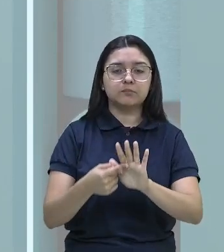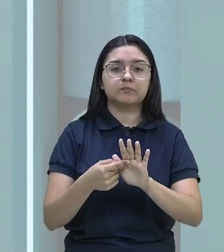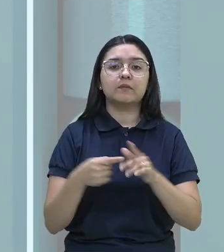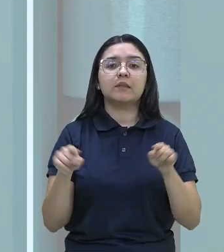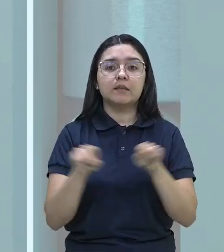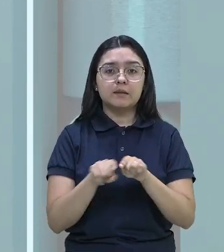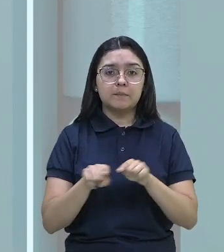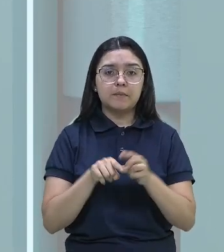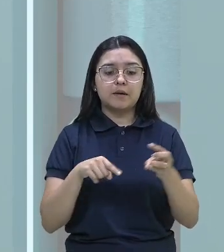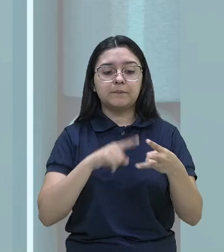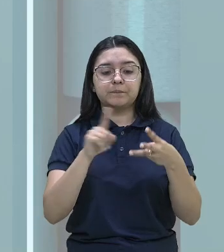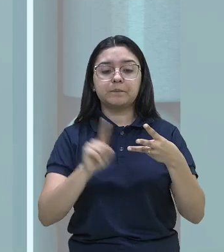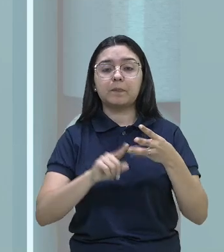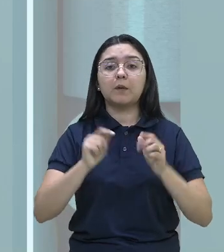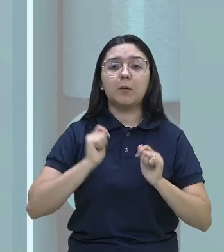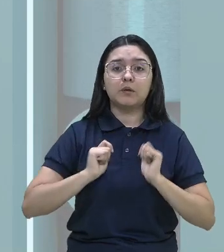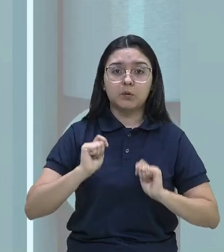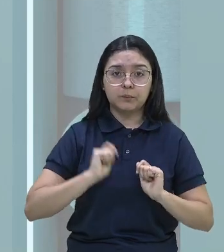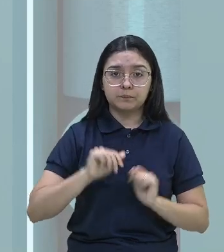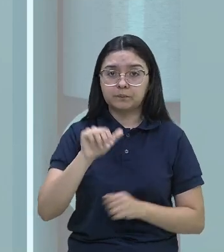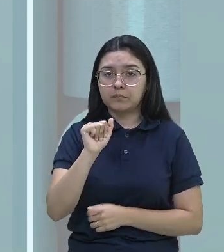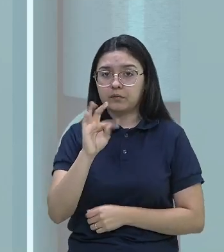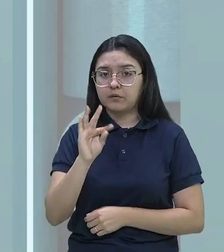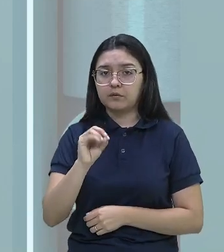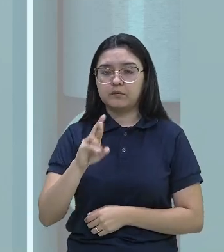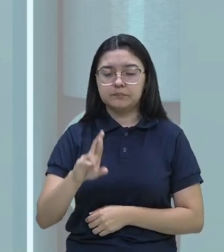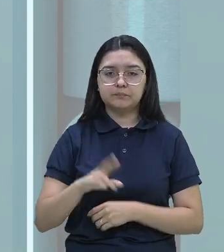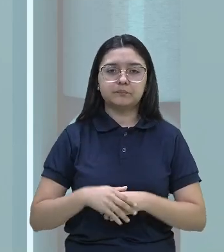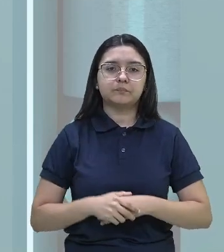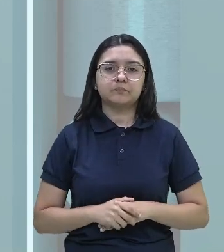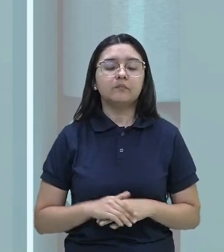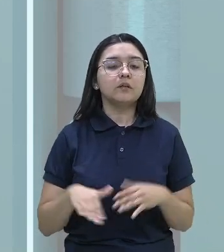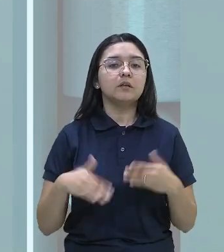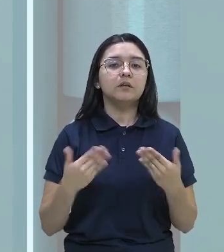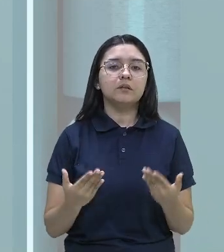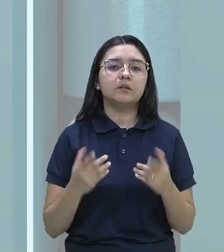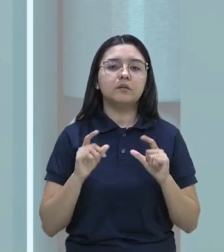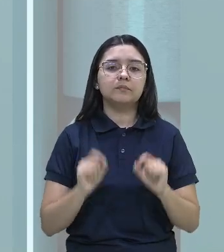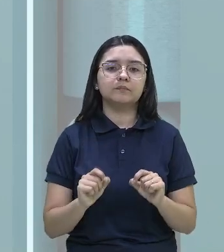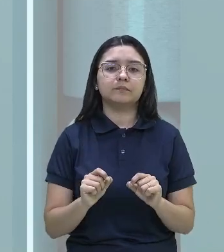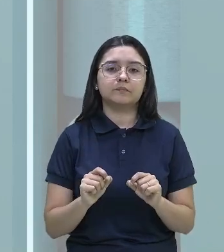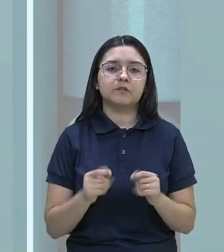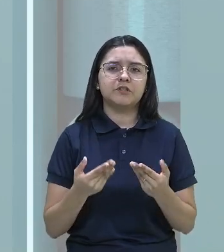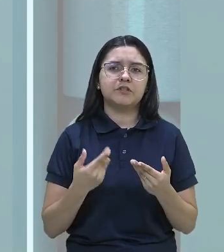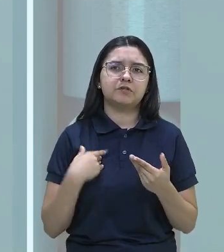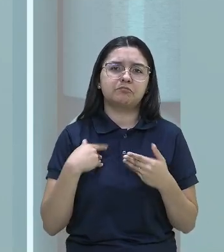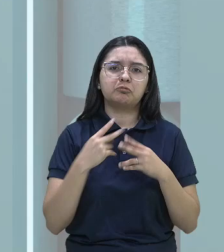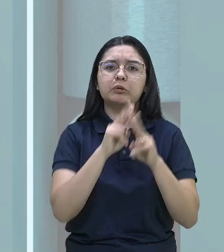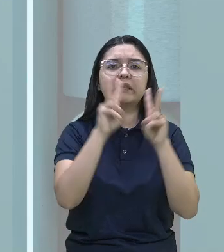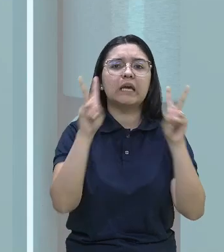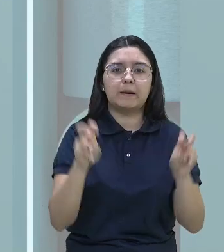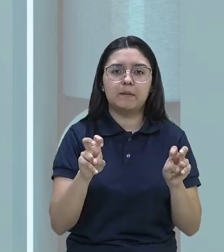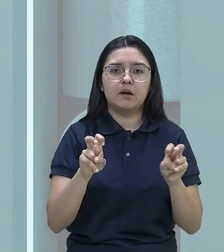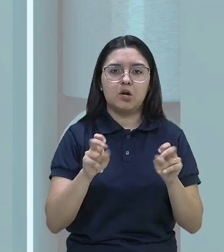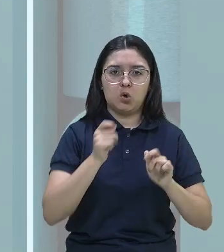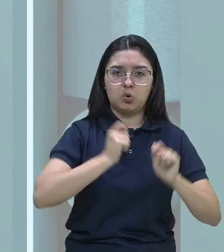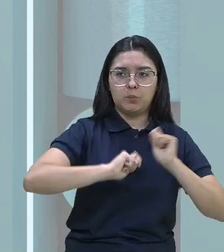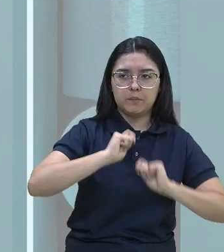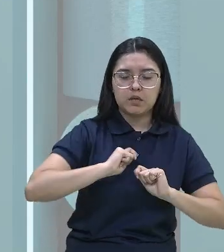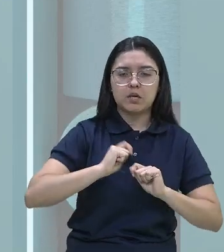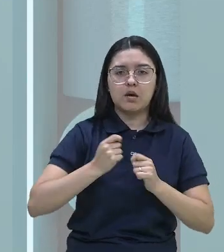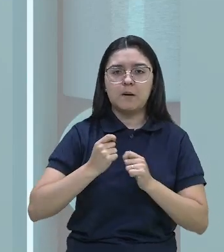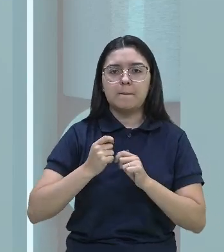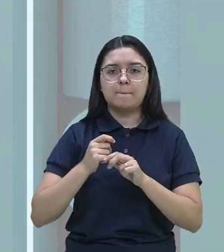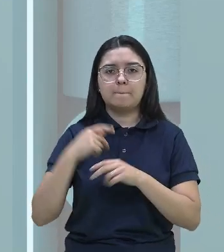ator, certo? Todo esse desfecho, o que nós vamos falar? Nós vamos falar sobre economia, nós vamos falar sobre política, nós vamos